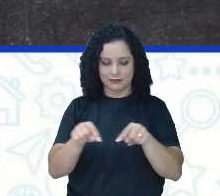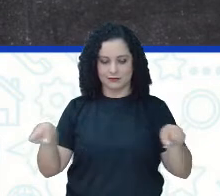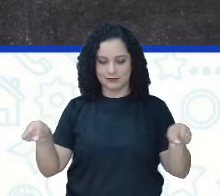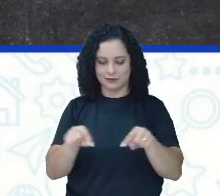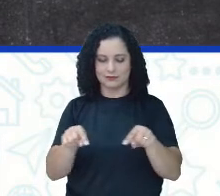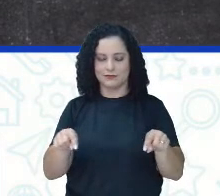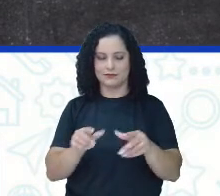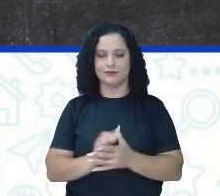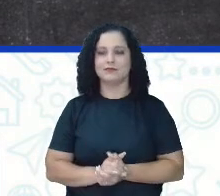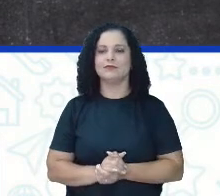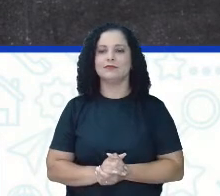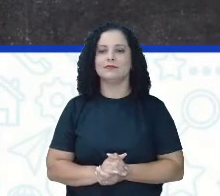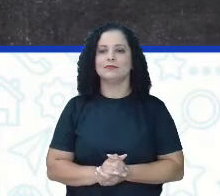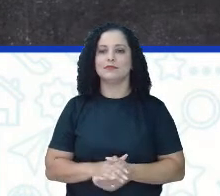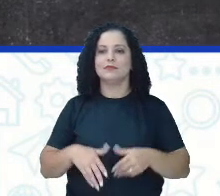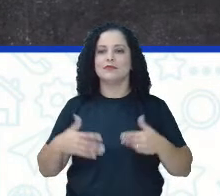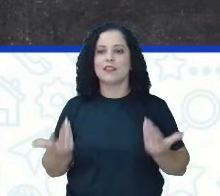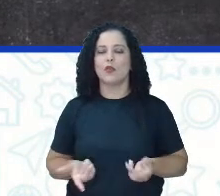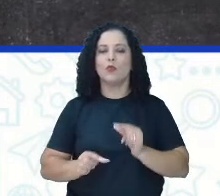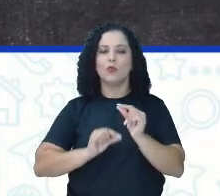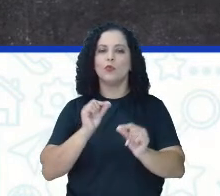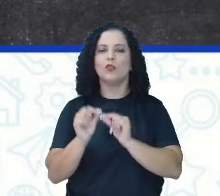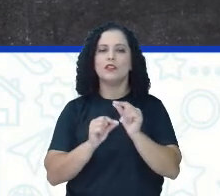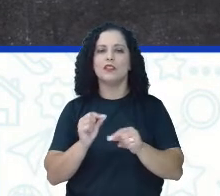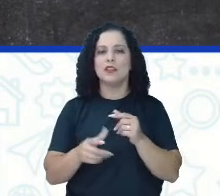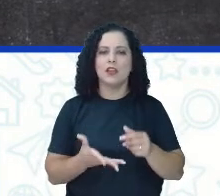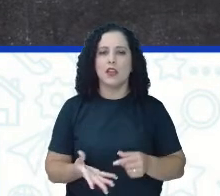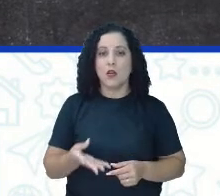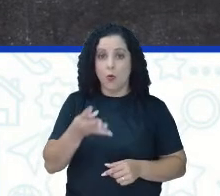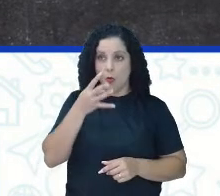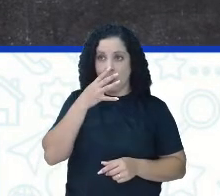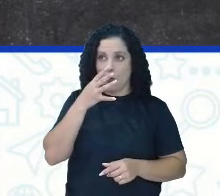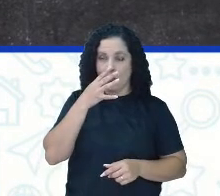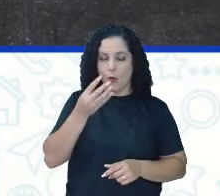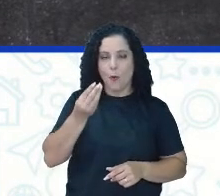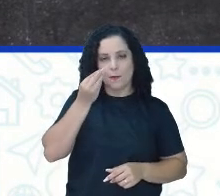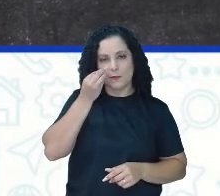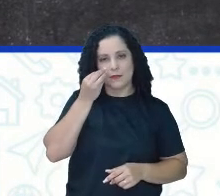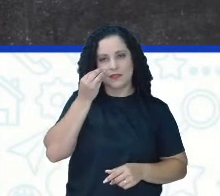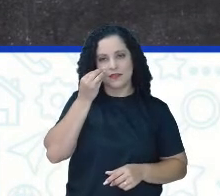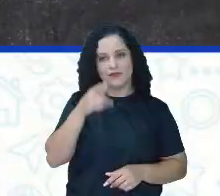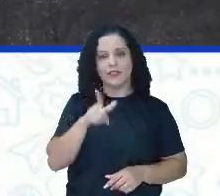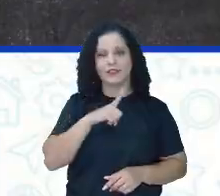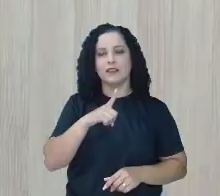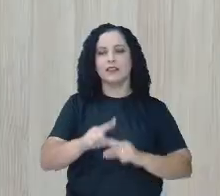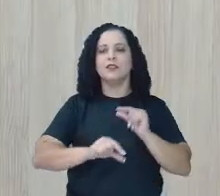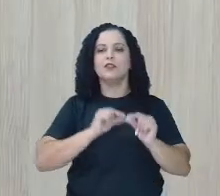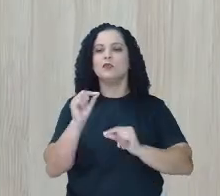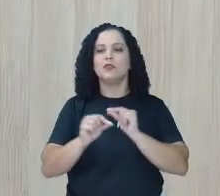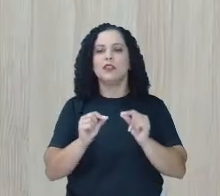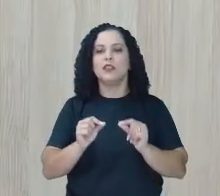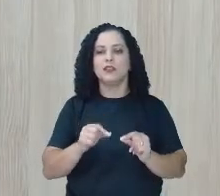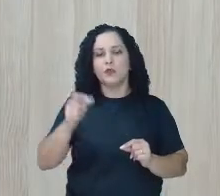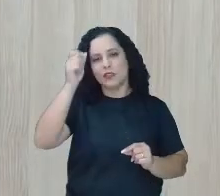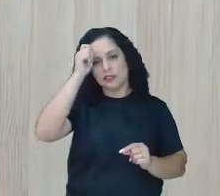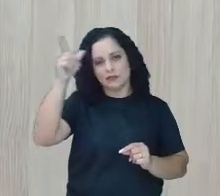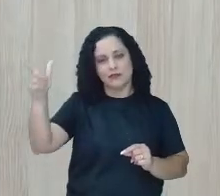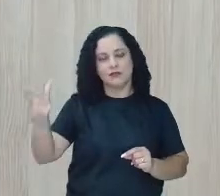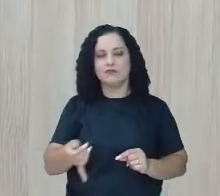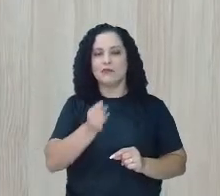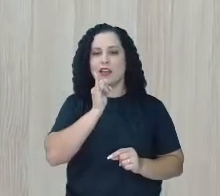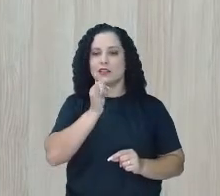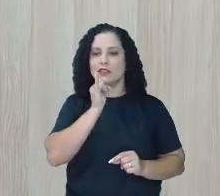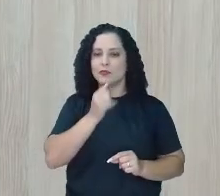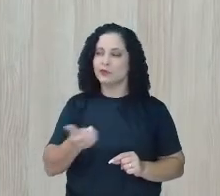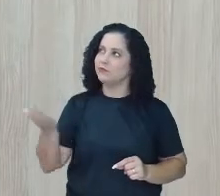né, os consecutivos. Então, se a gente observar direitinho, ó, eu tenho que a ideia de puxar, por exemplo, aqui da